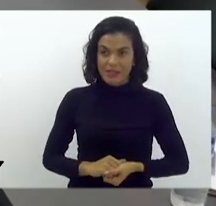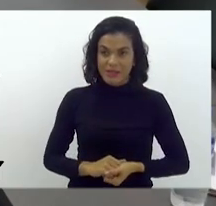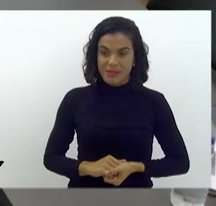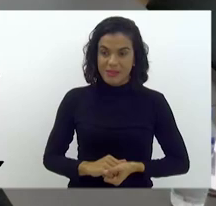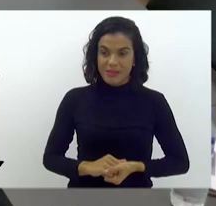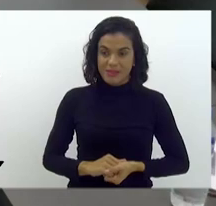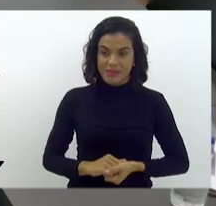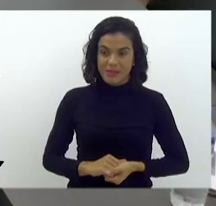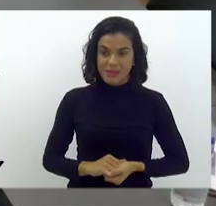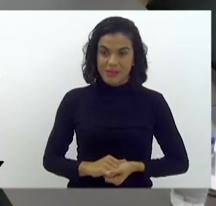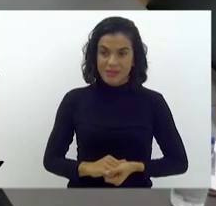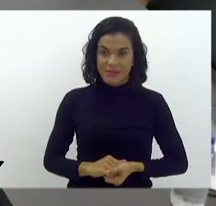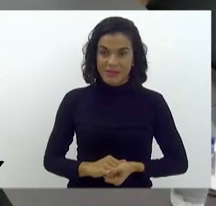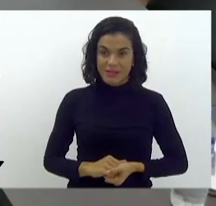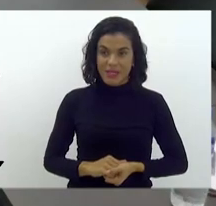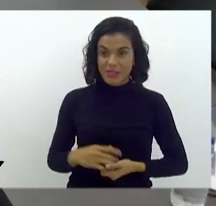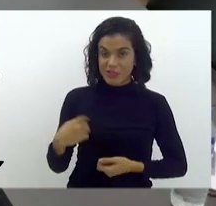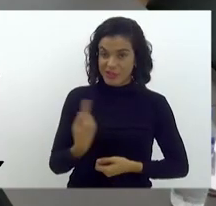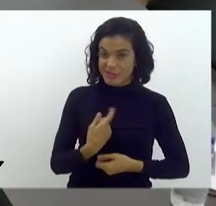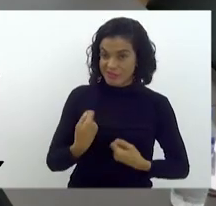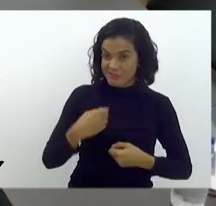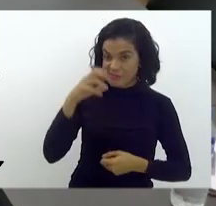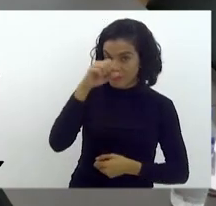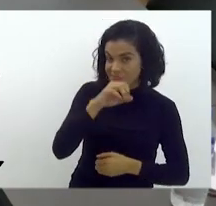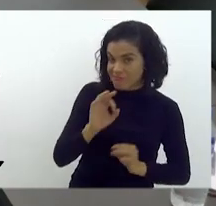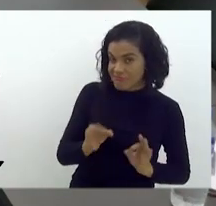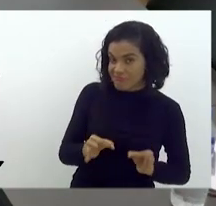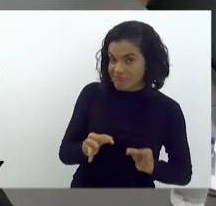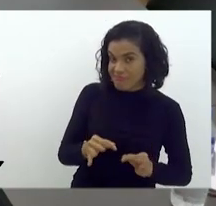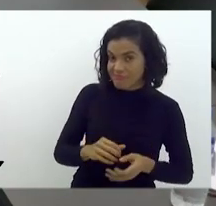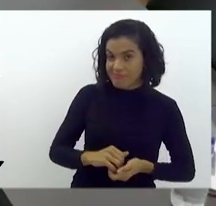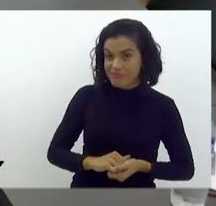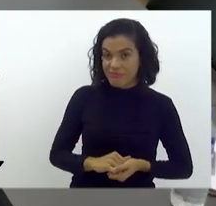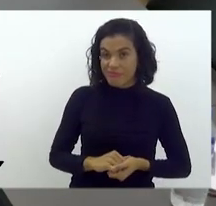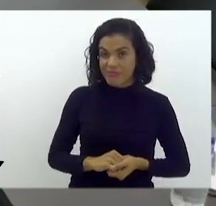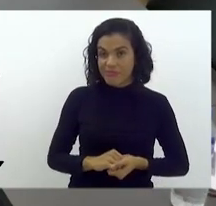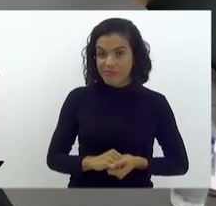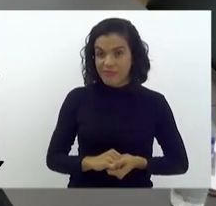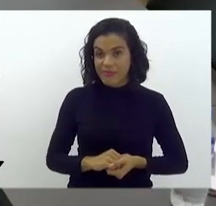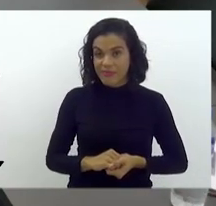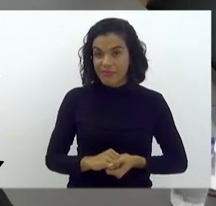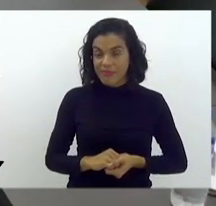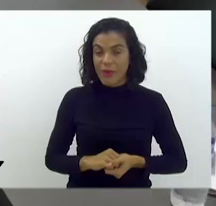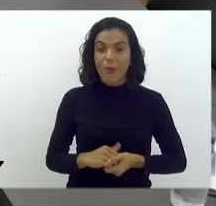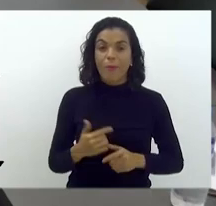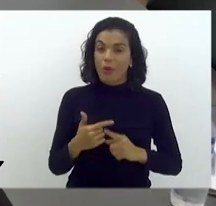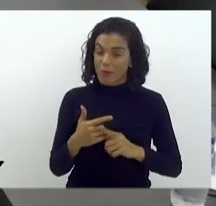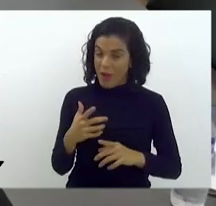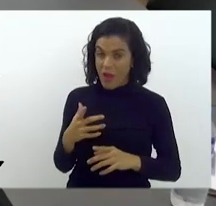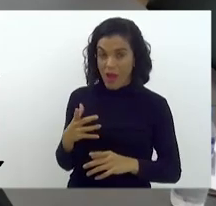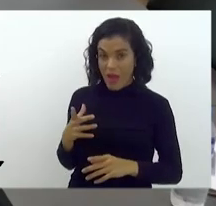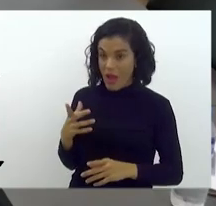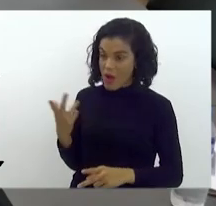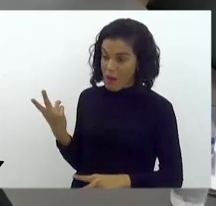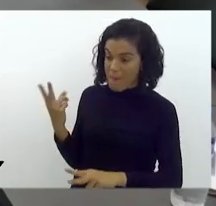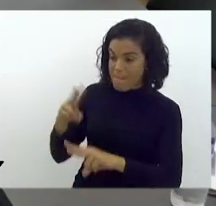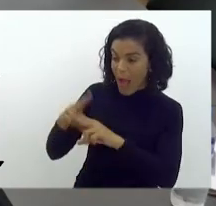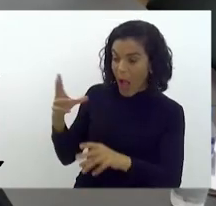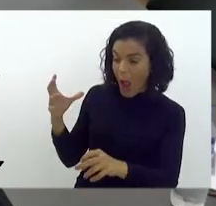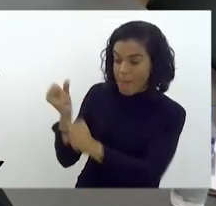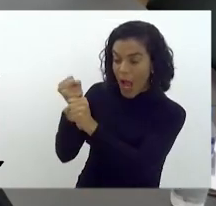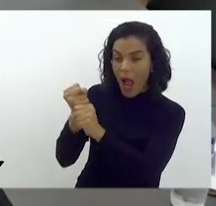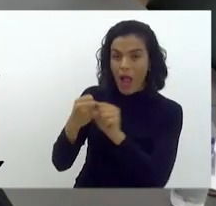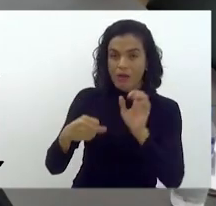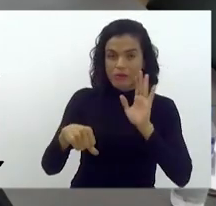a gente precisa aprender né então para poder pegar o criminoso precisa aprender